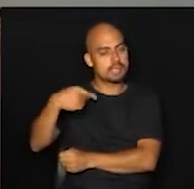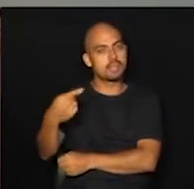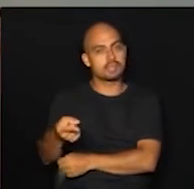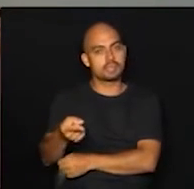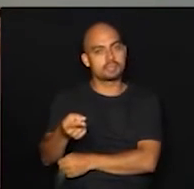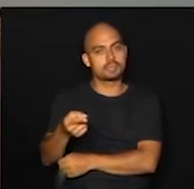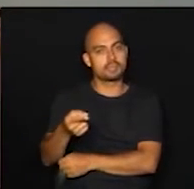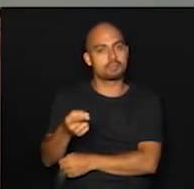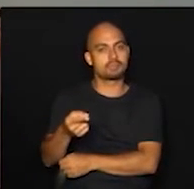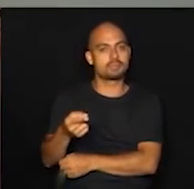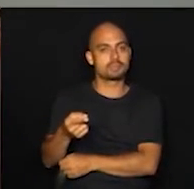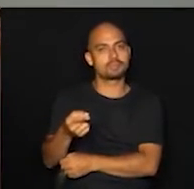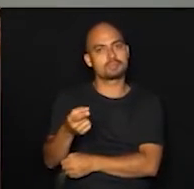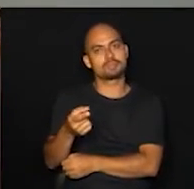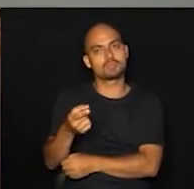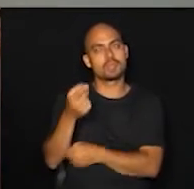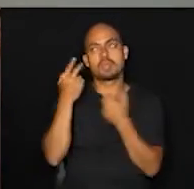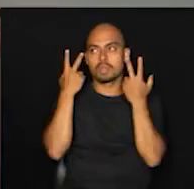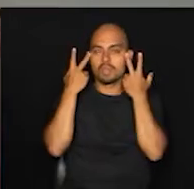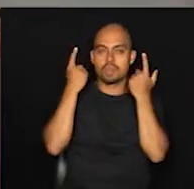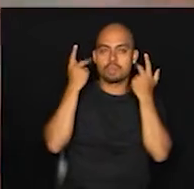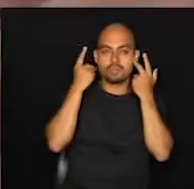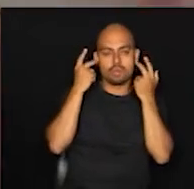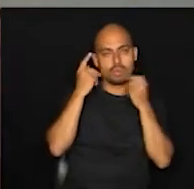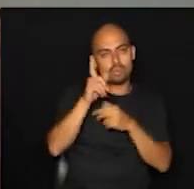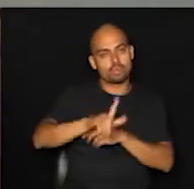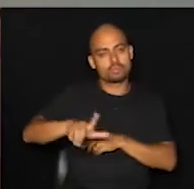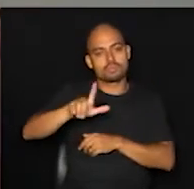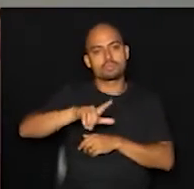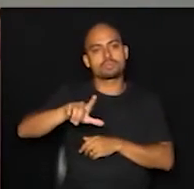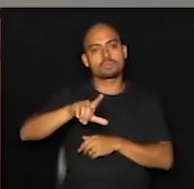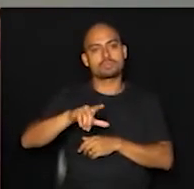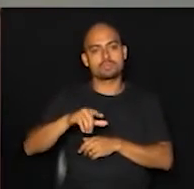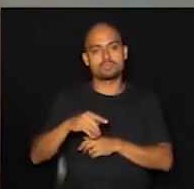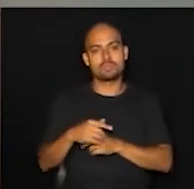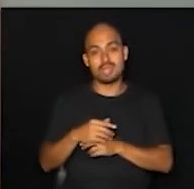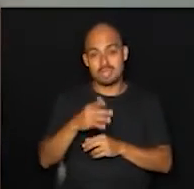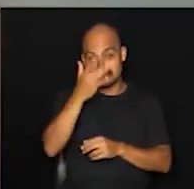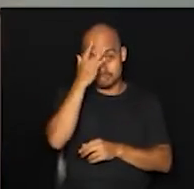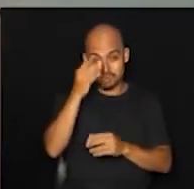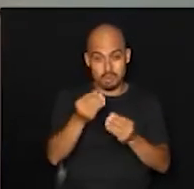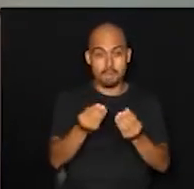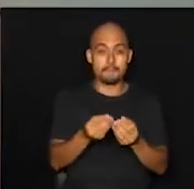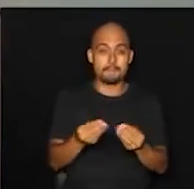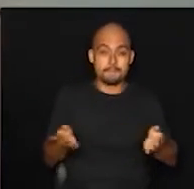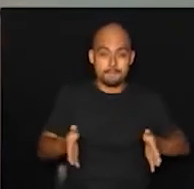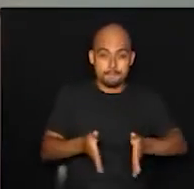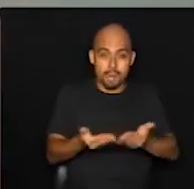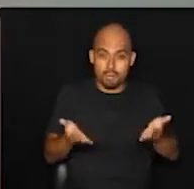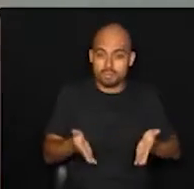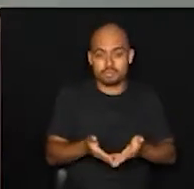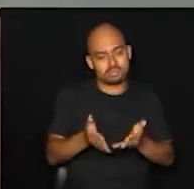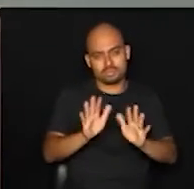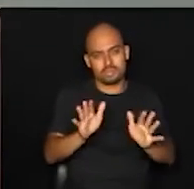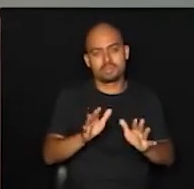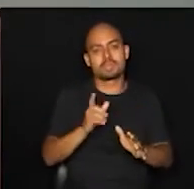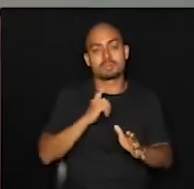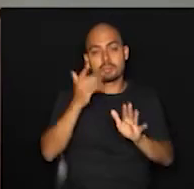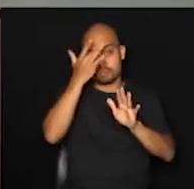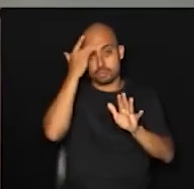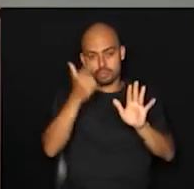Não é porque também não ia deixar, ninguém ia virar miserável por causa disso. A gente tem a figura do Eduardo Prado,